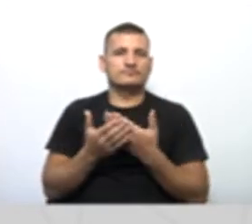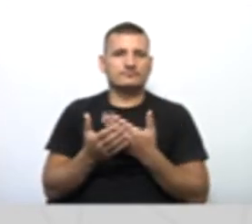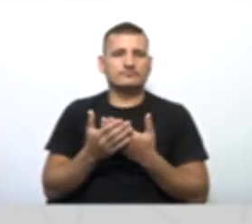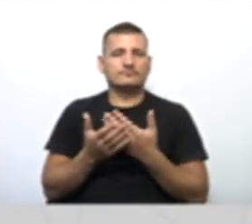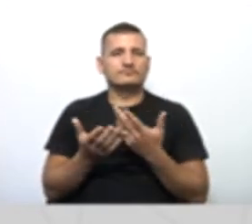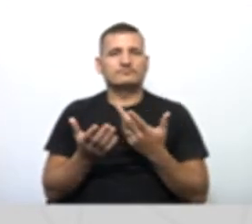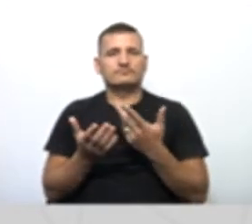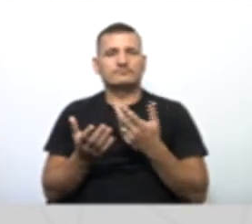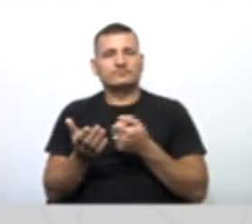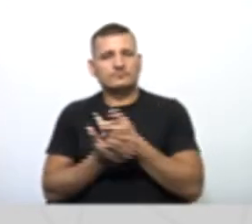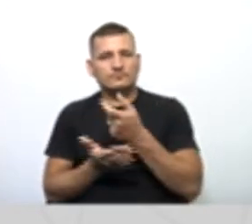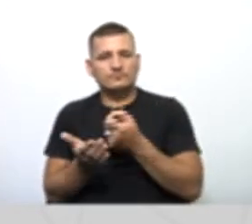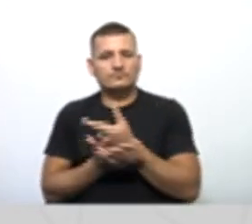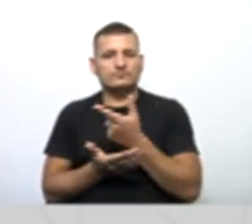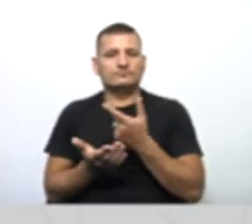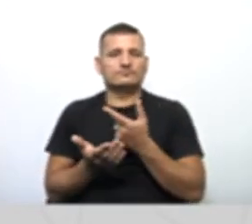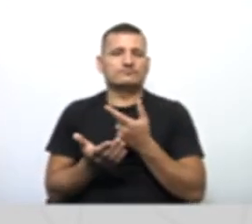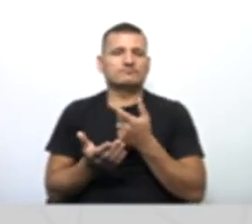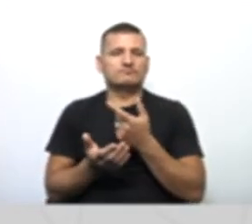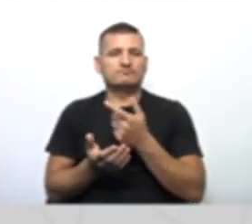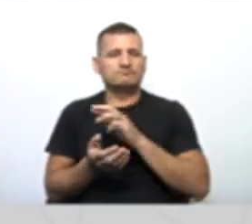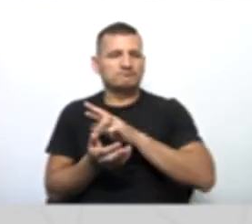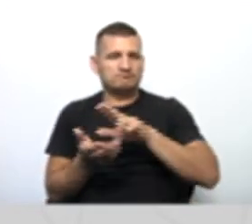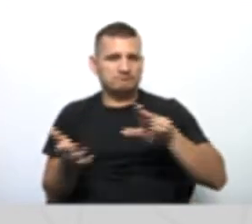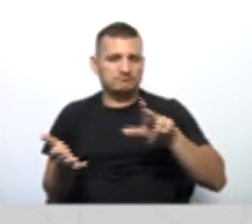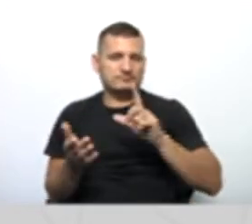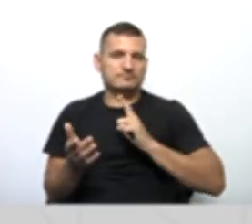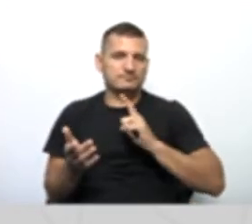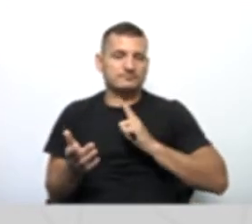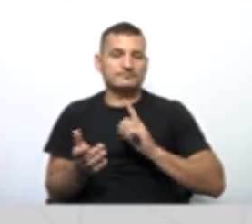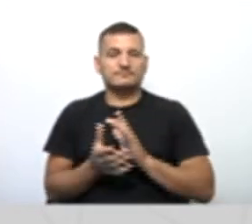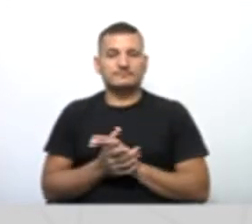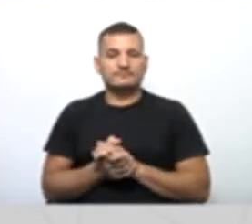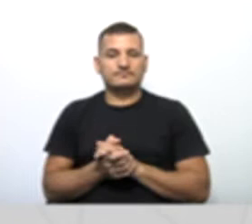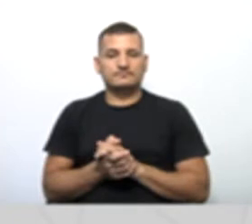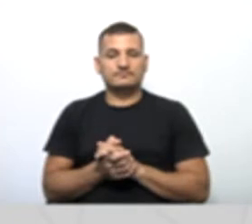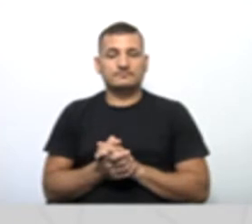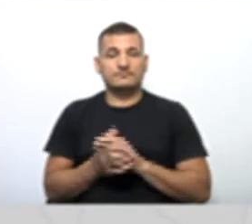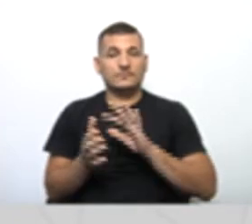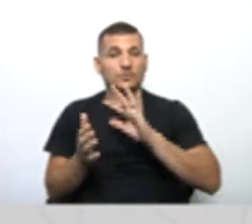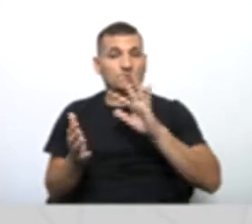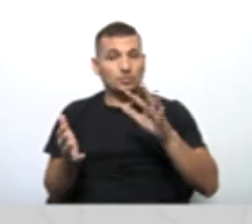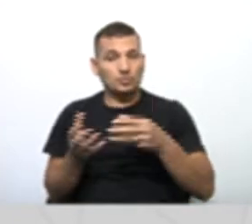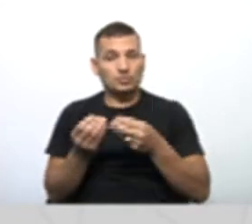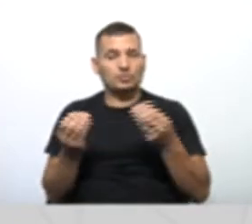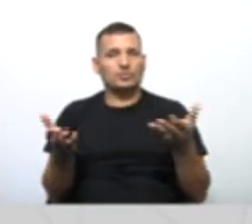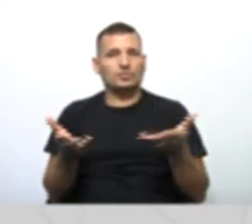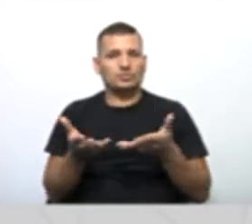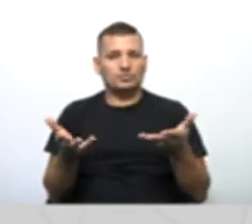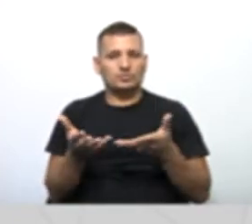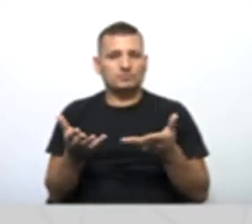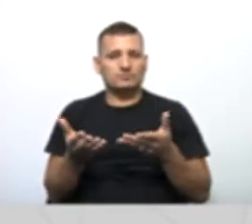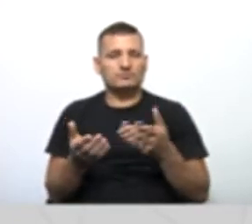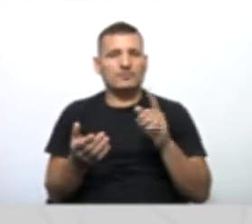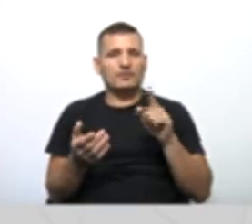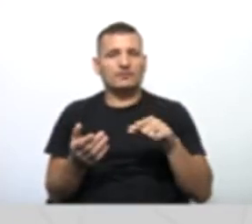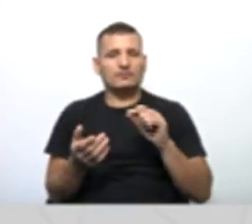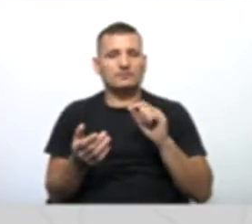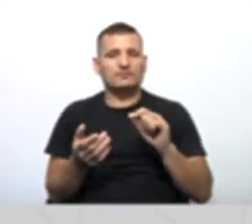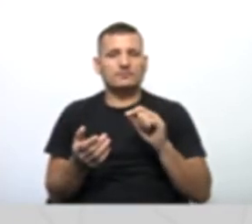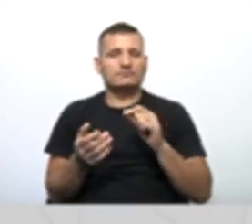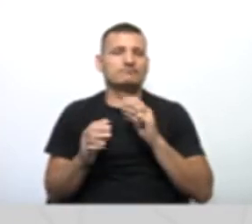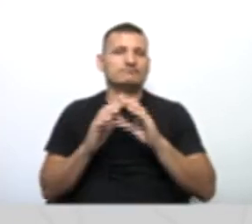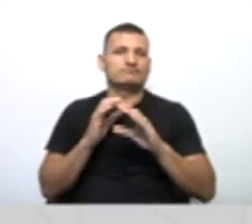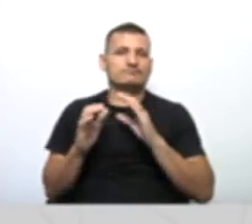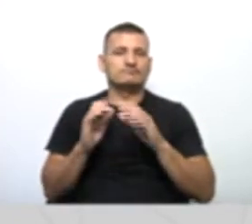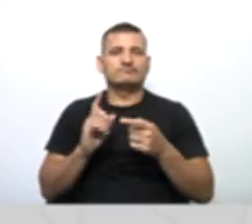para exercícios e etc. Isso tudo, hoje, ela está ocorrendo por meio desses instrumentos aqui,